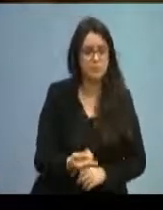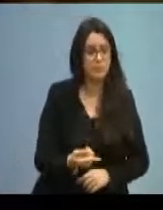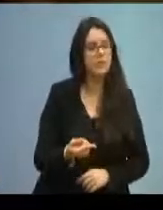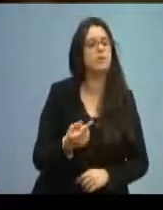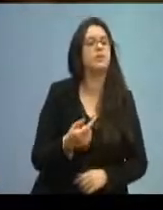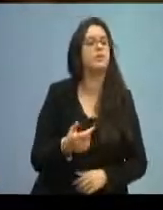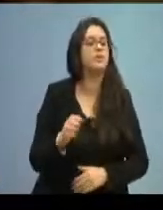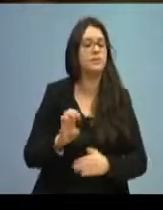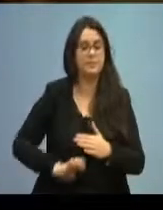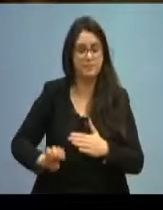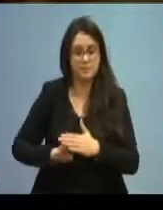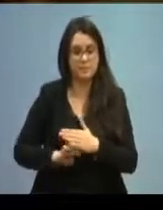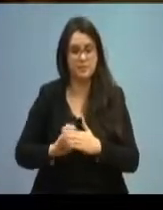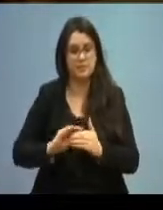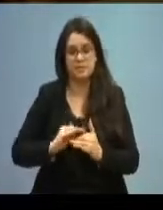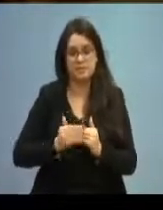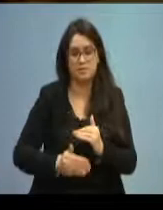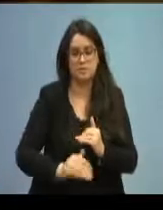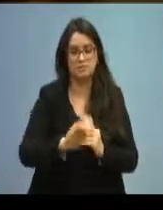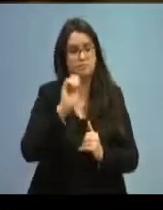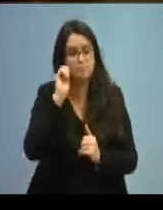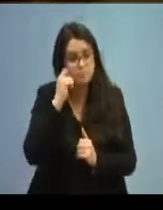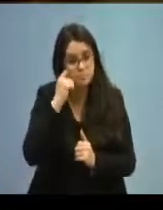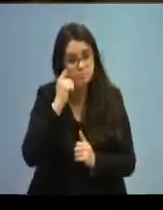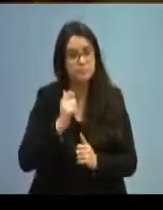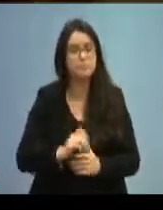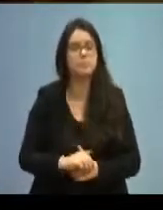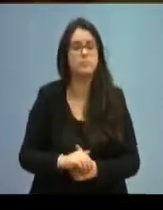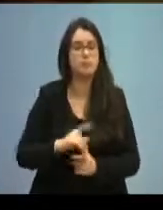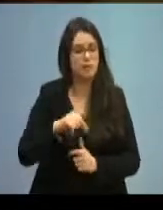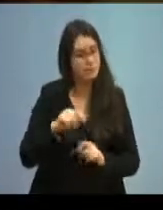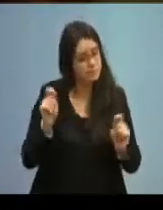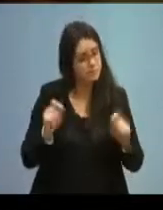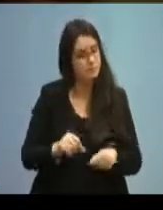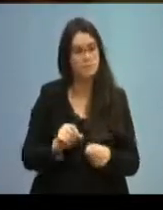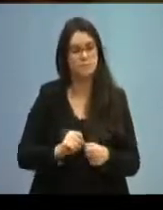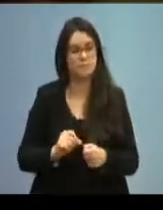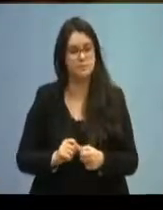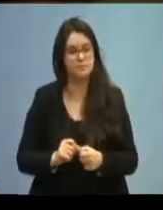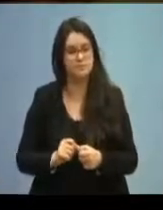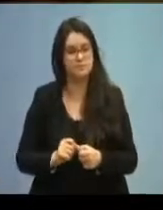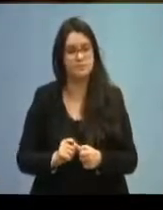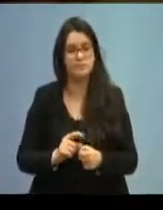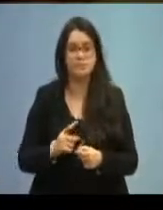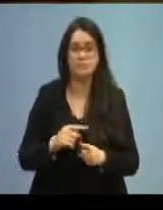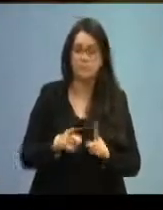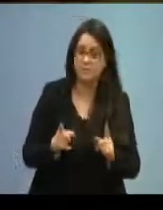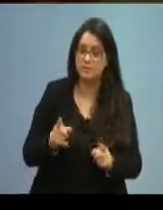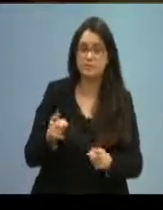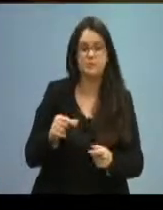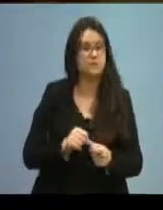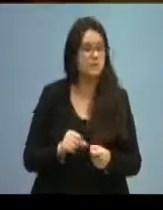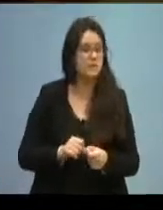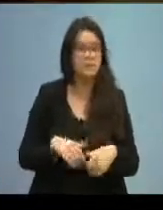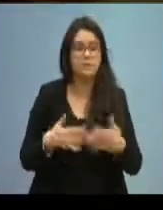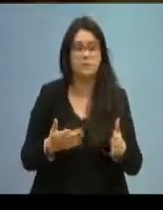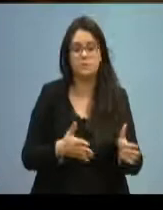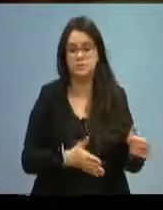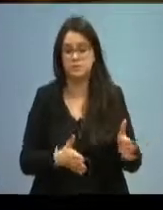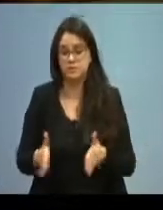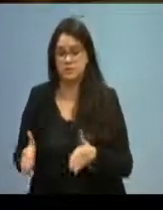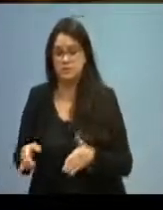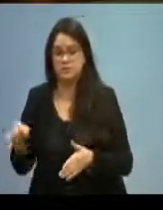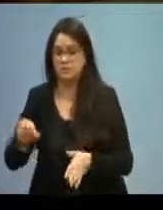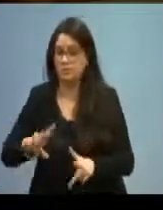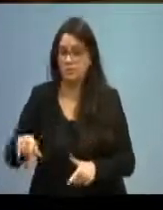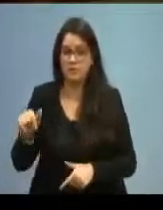trabalhadores, entendeu? Então, assim, é uma lógica que é possível de se fazer. Não se faz quando o direcionamento não é